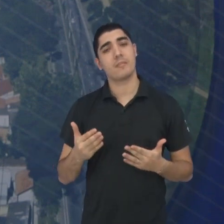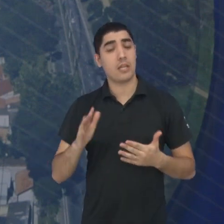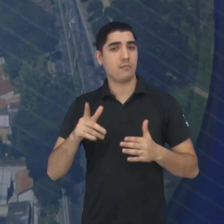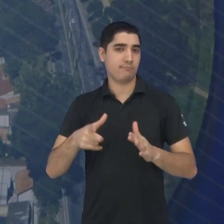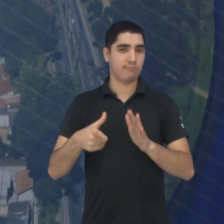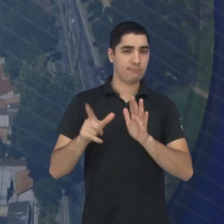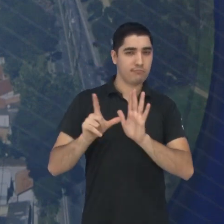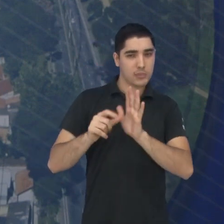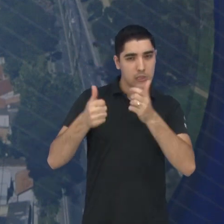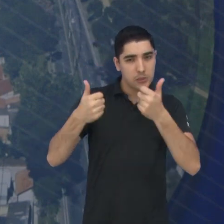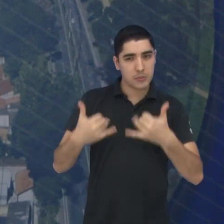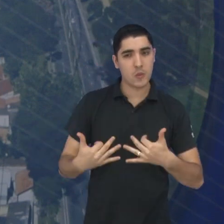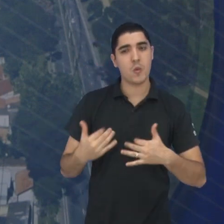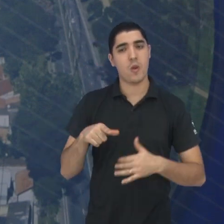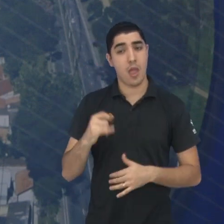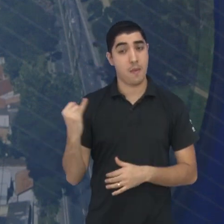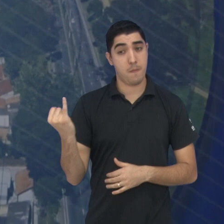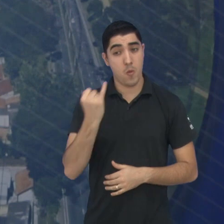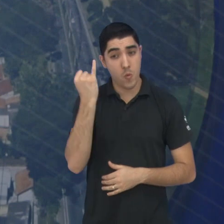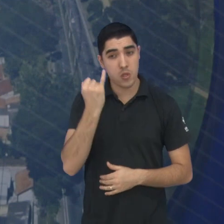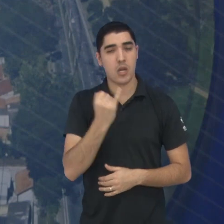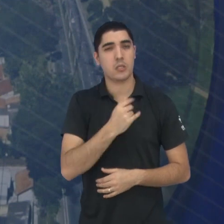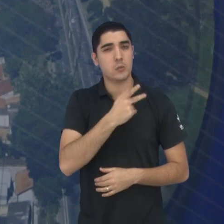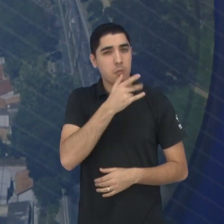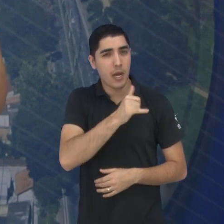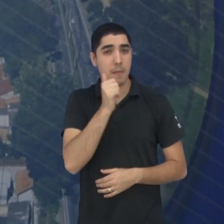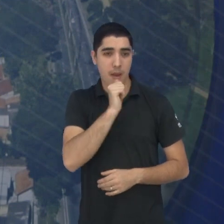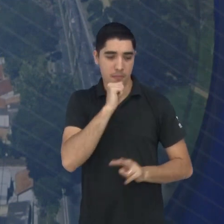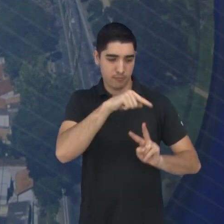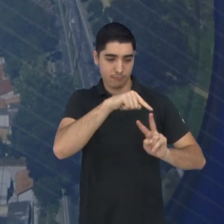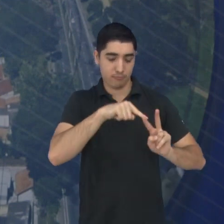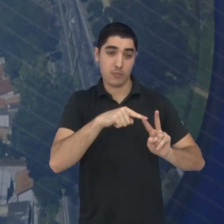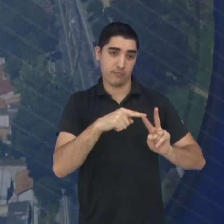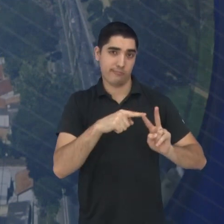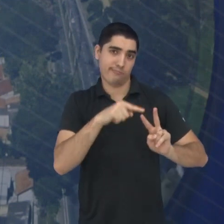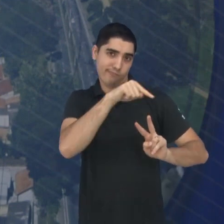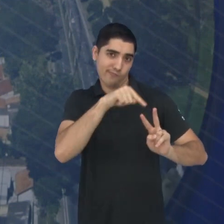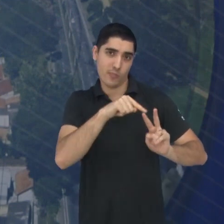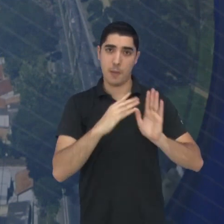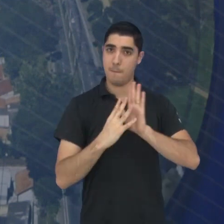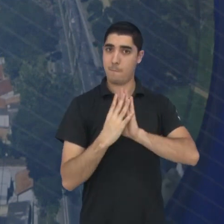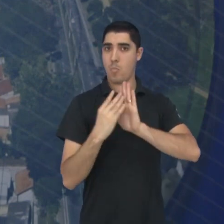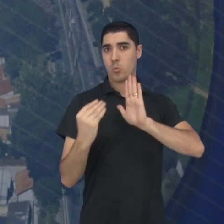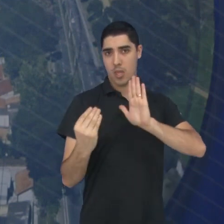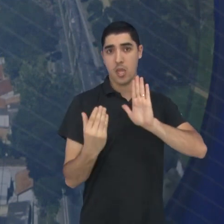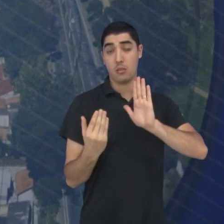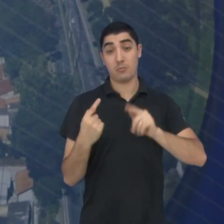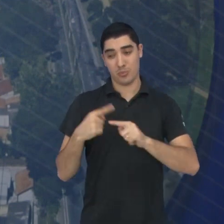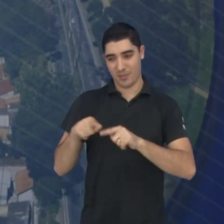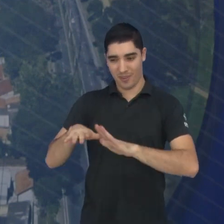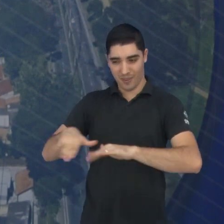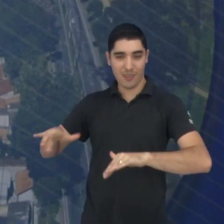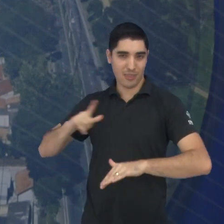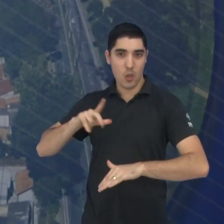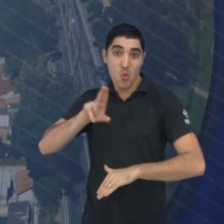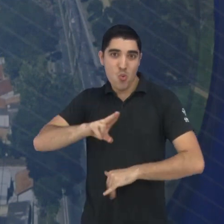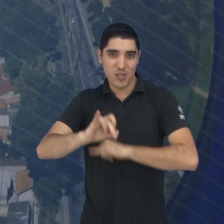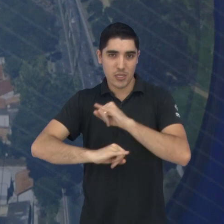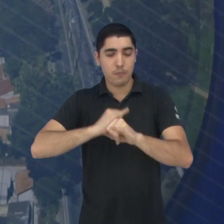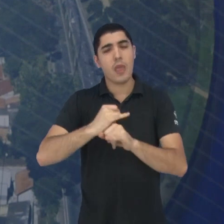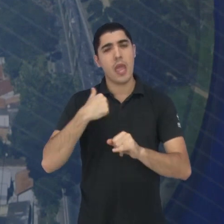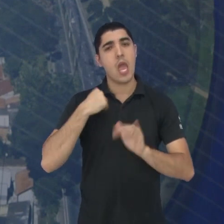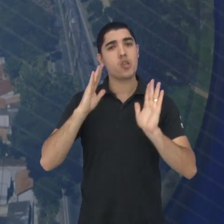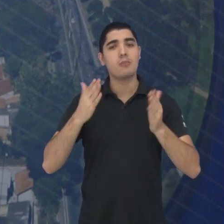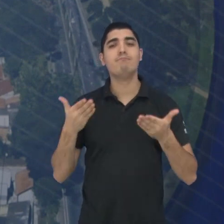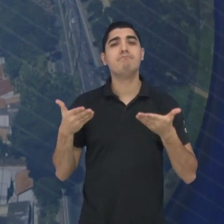base, né? É importante que os pais deem exemplos também, porque as crianças estão cada vez mais no mundo digital. Eu fui conhecer um